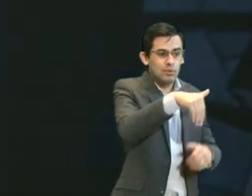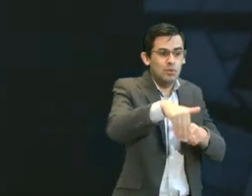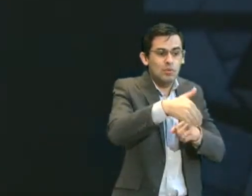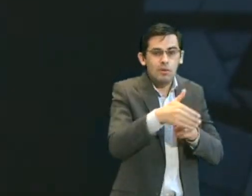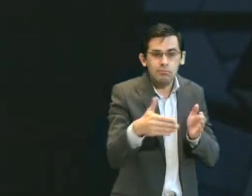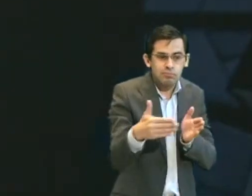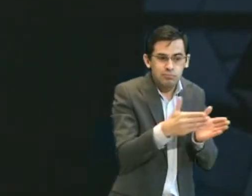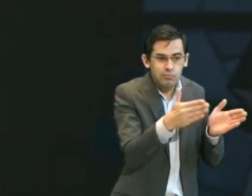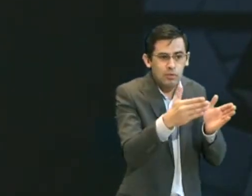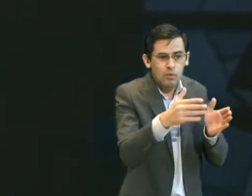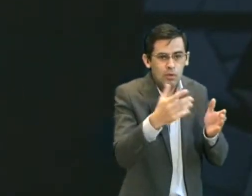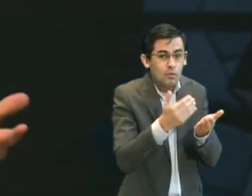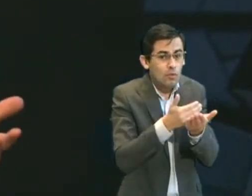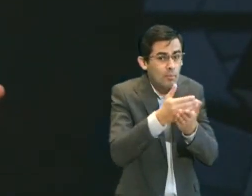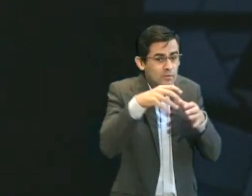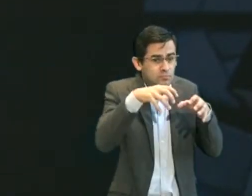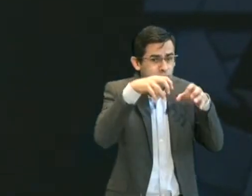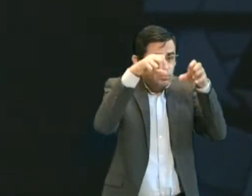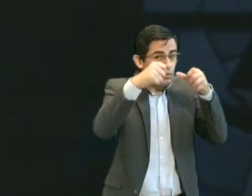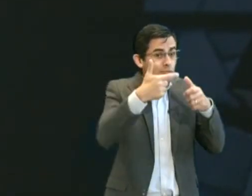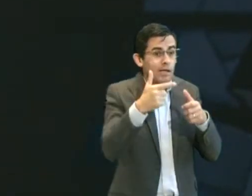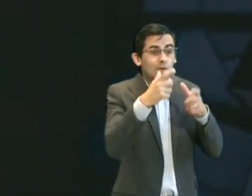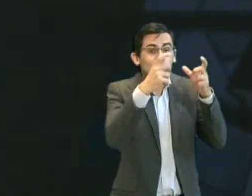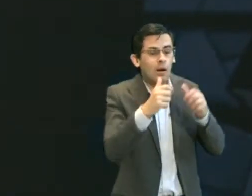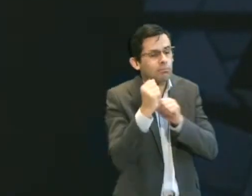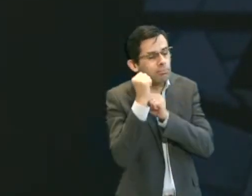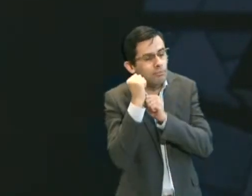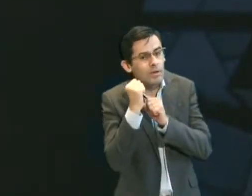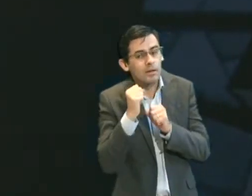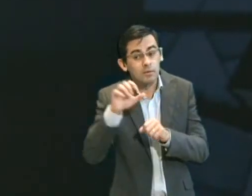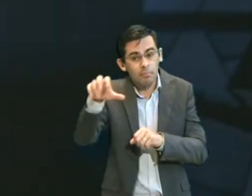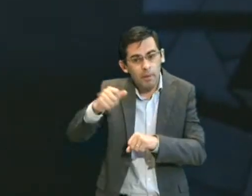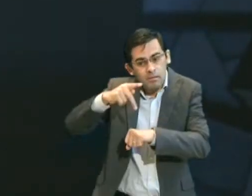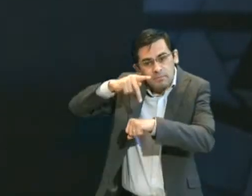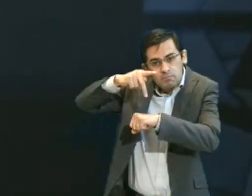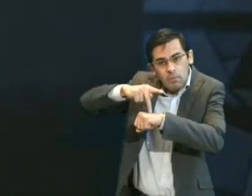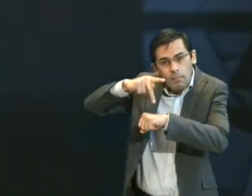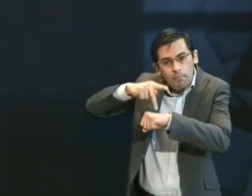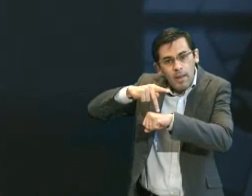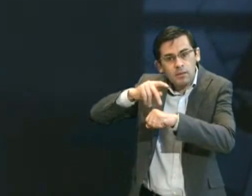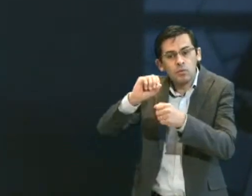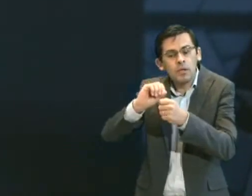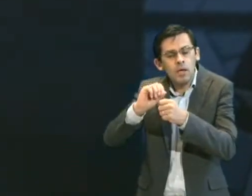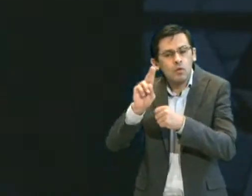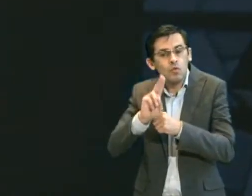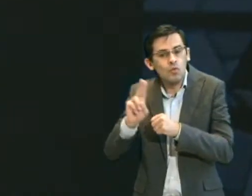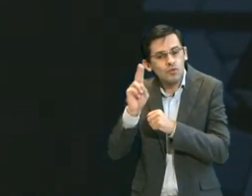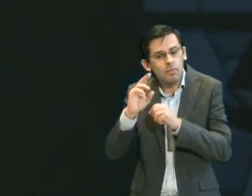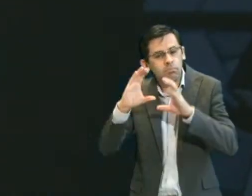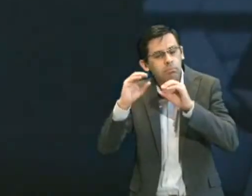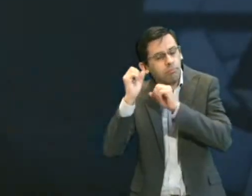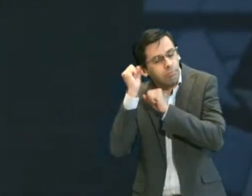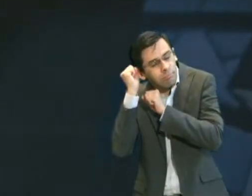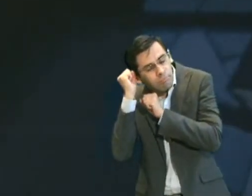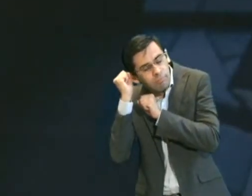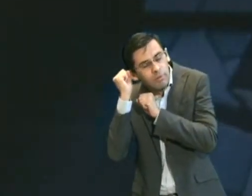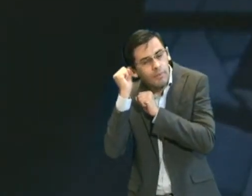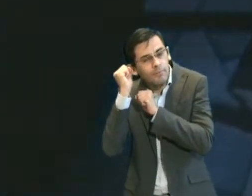não começa a escurecer, ele não tem onde dormir, e ele pega uma pedra e faz dessa pedra o seu